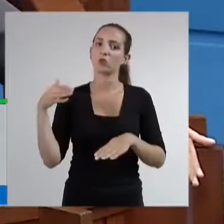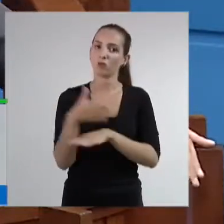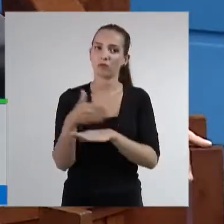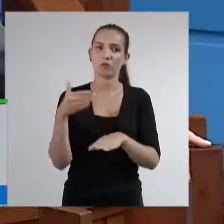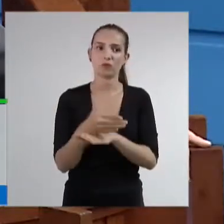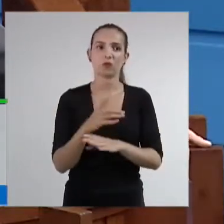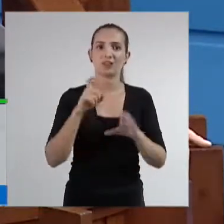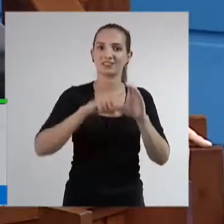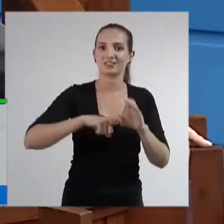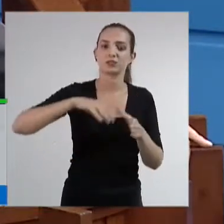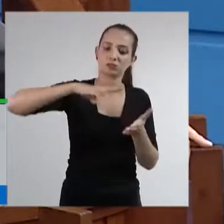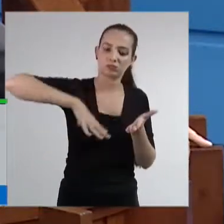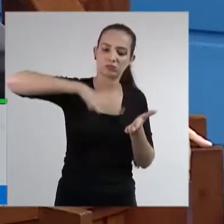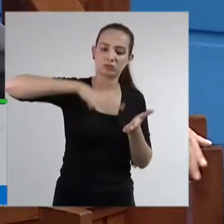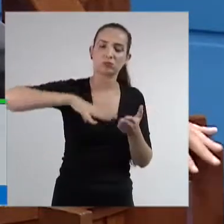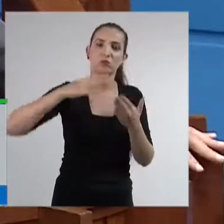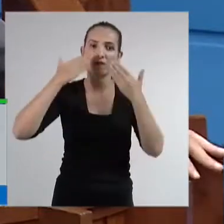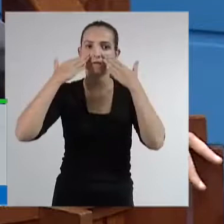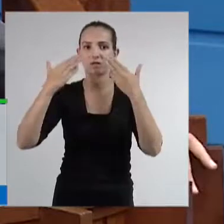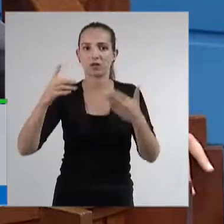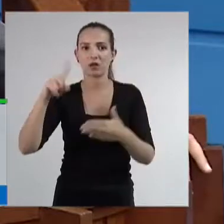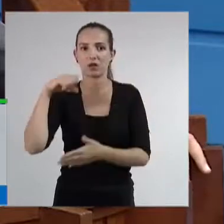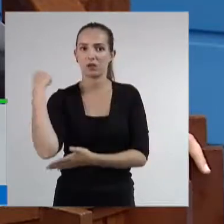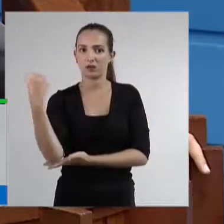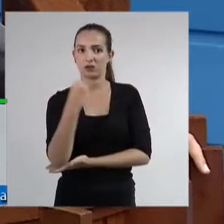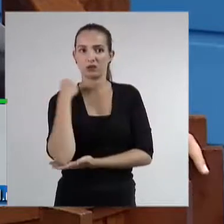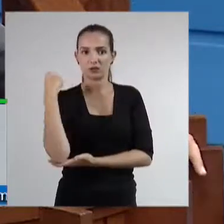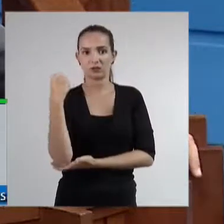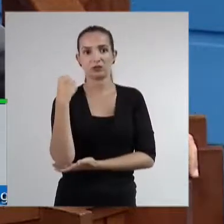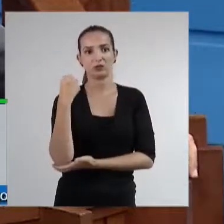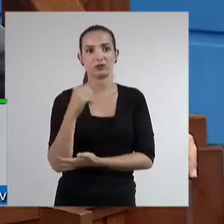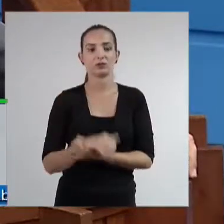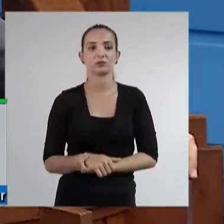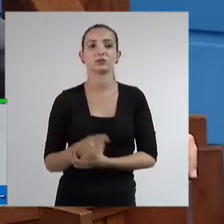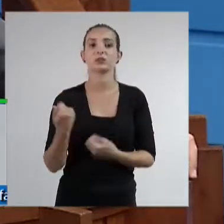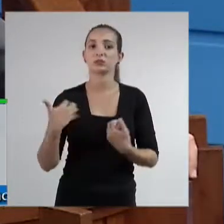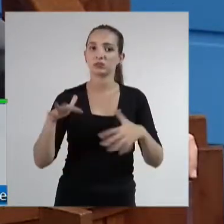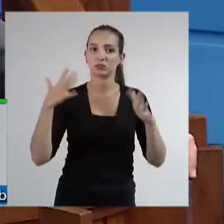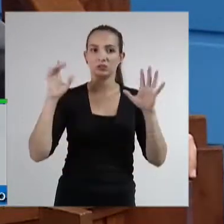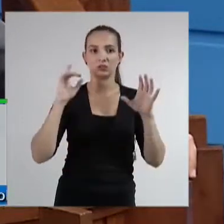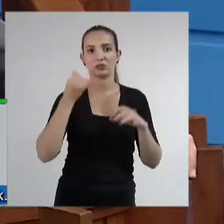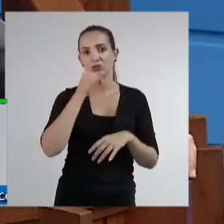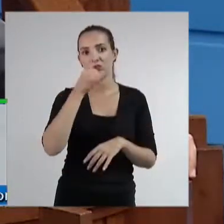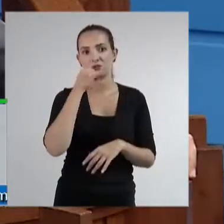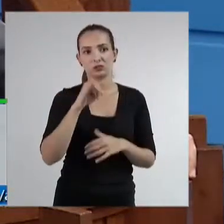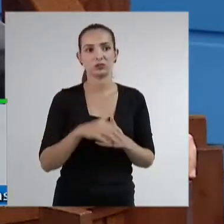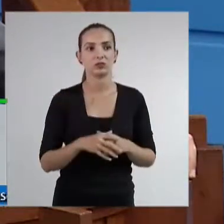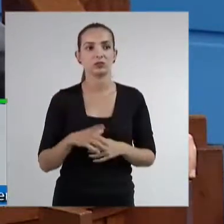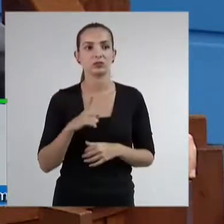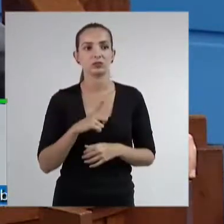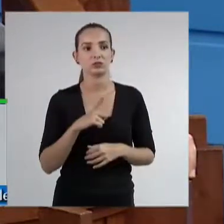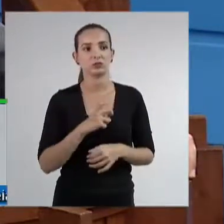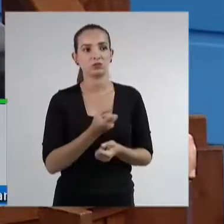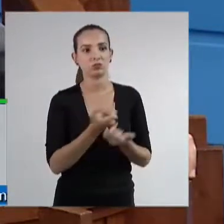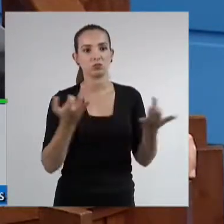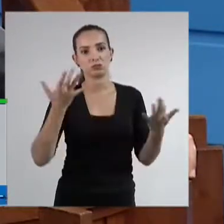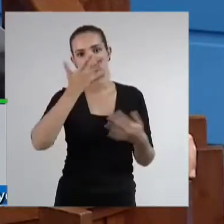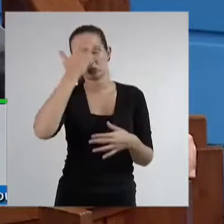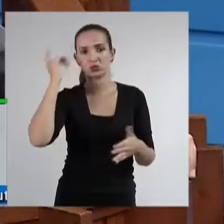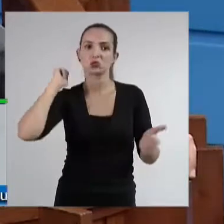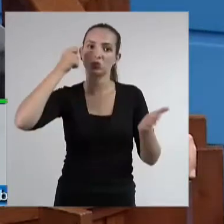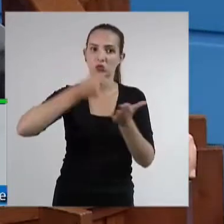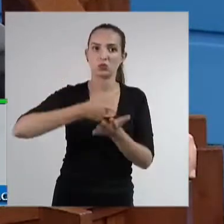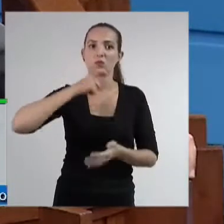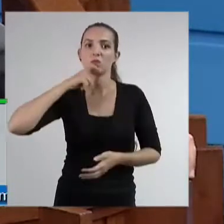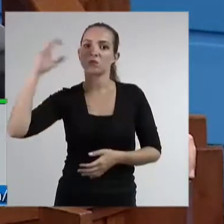suas contas, revelaram realmente o absurdo que foi o aumento da conta de energia. Claro que muita gente comprou o seu ar-condicionado, claro que